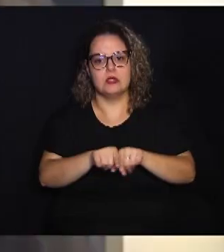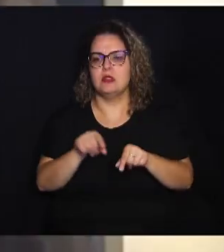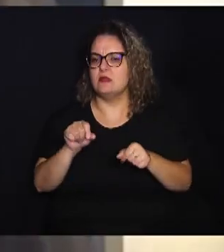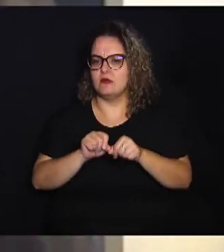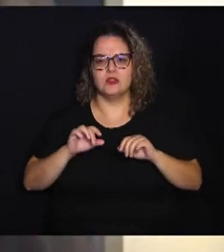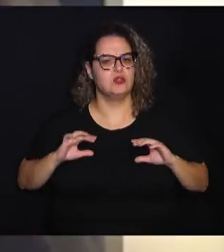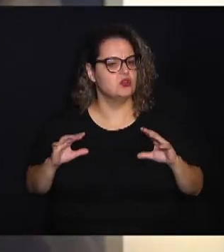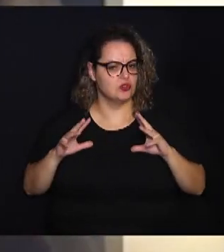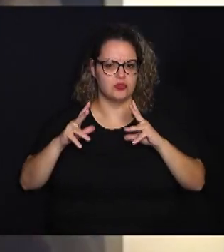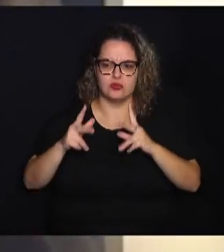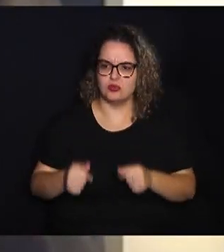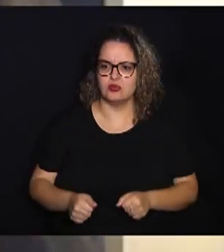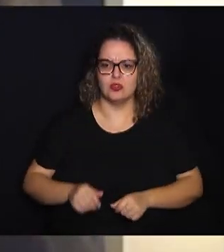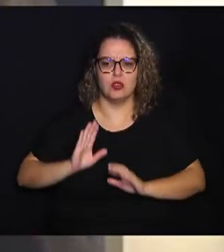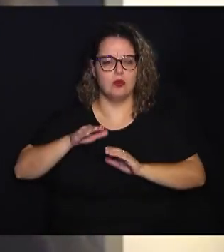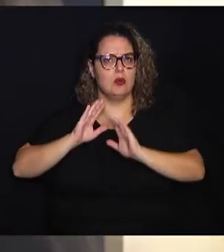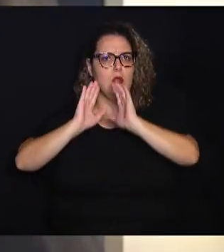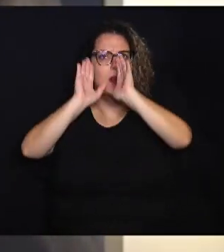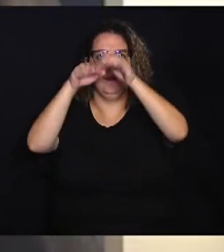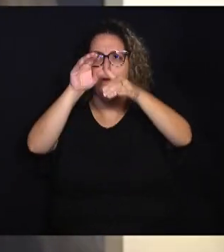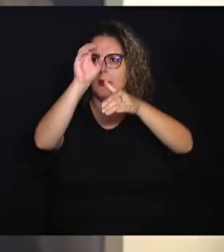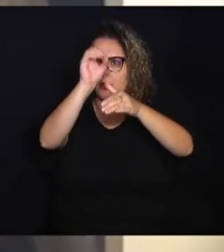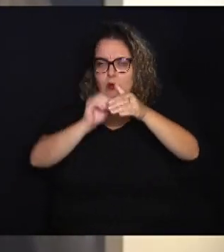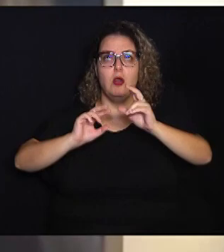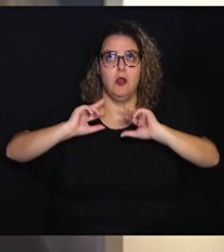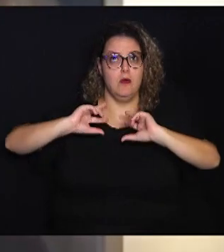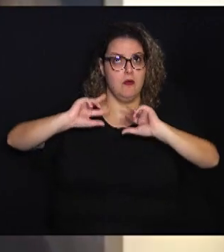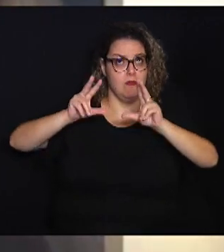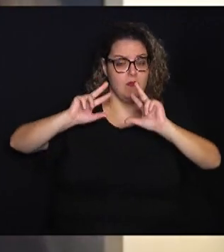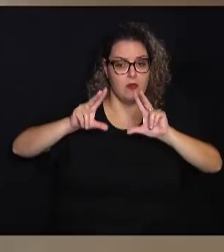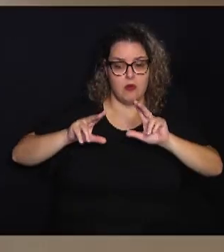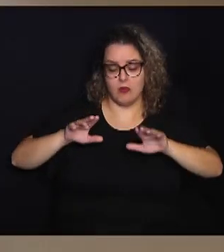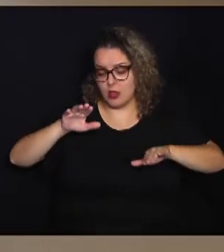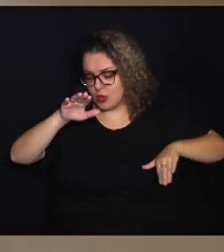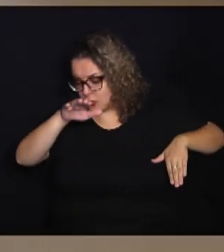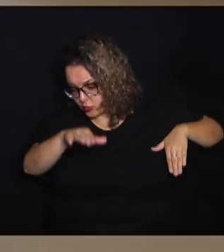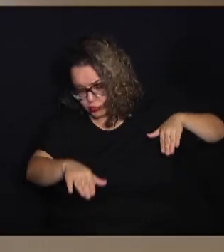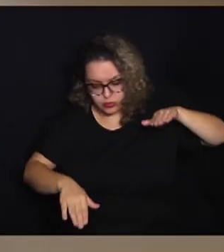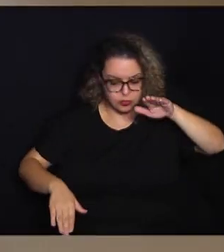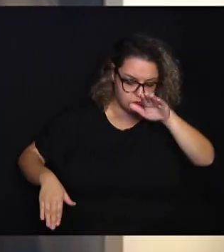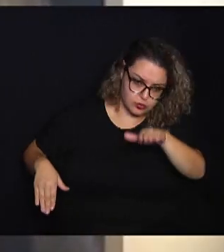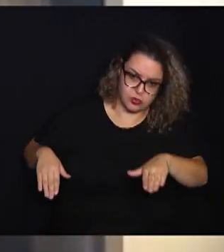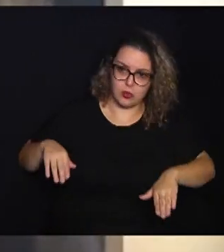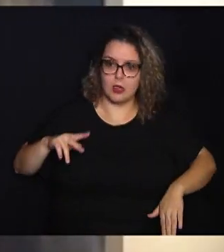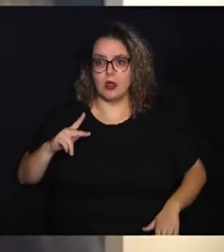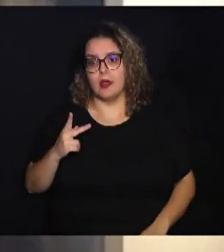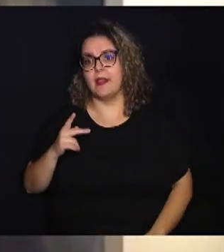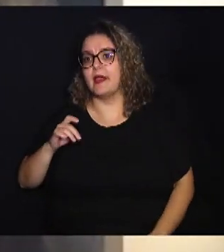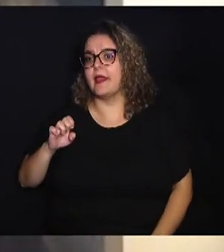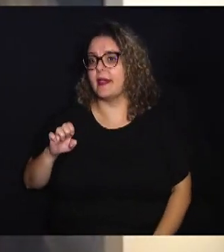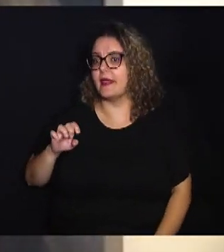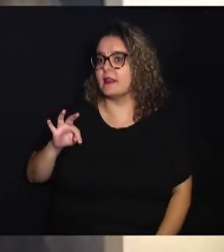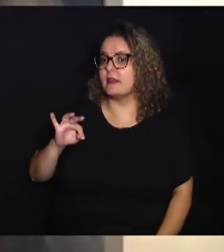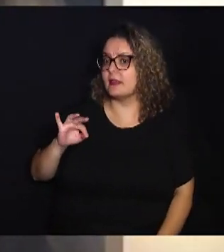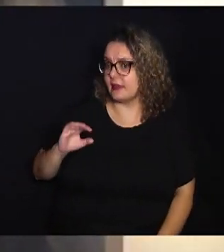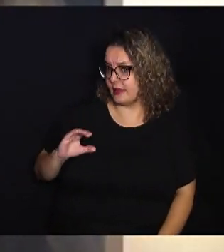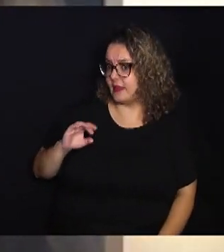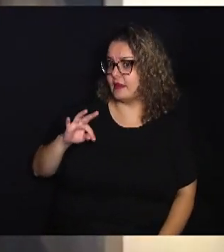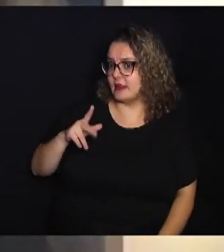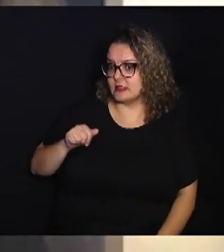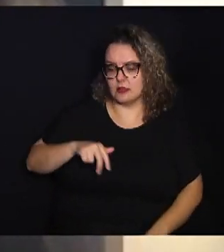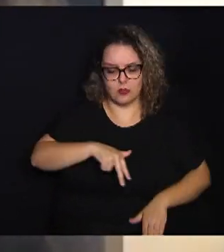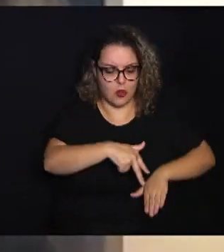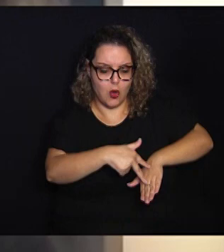assim, fiz basquete, fiz vôlei, fiz natação, fiz equitação, fiz surf